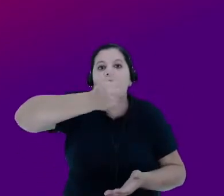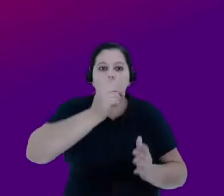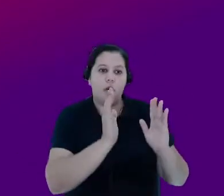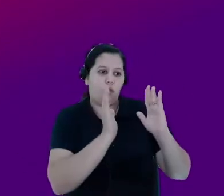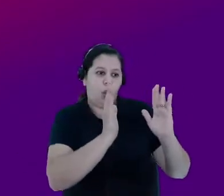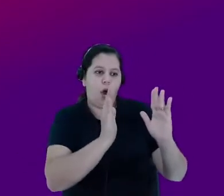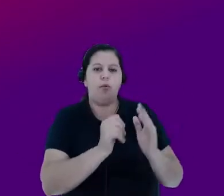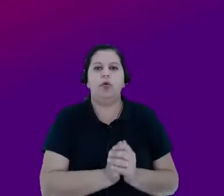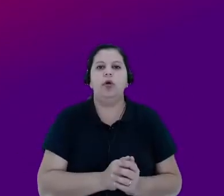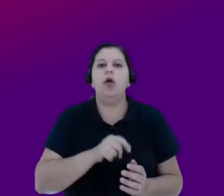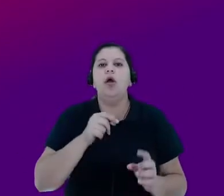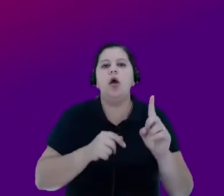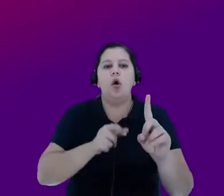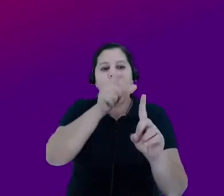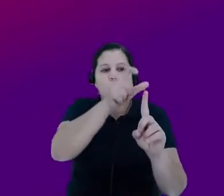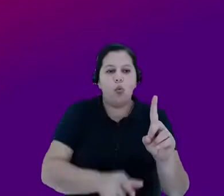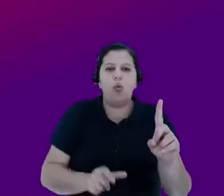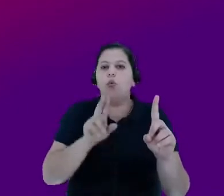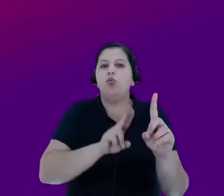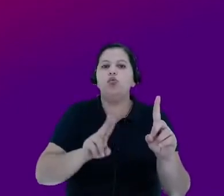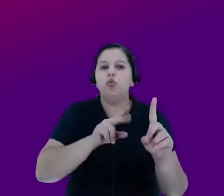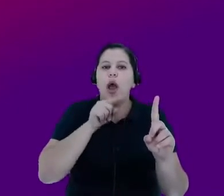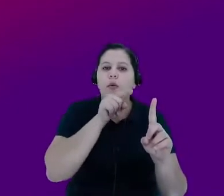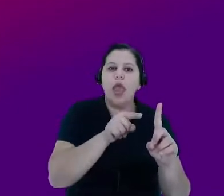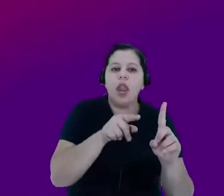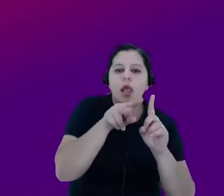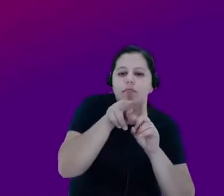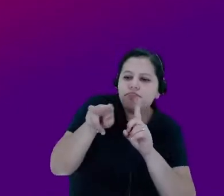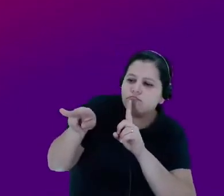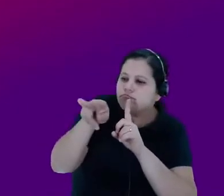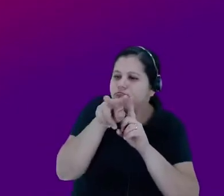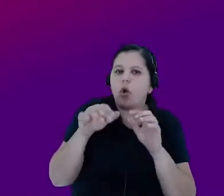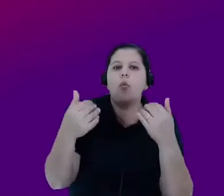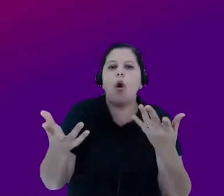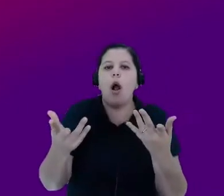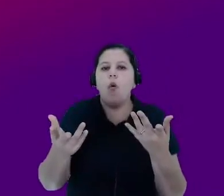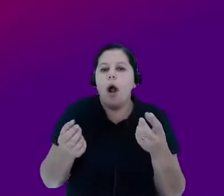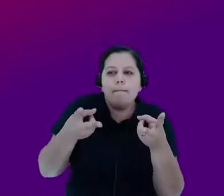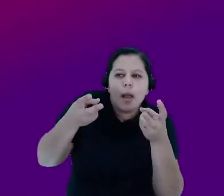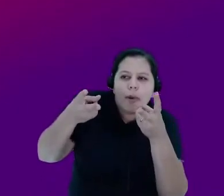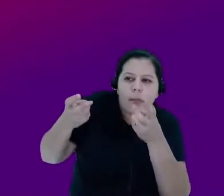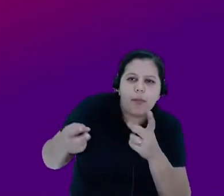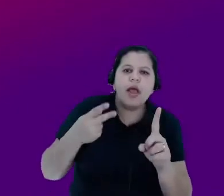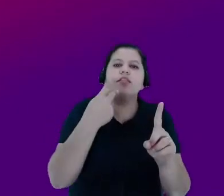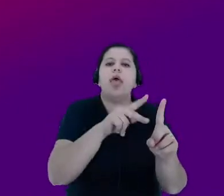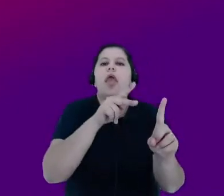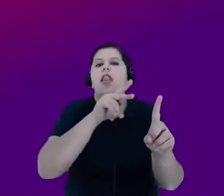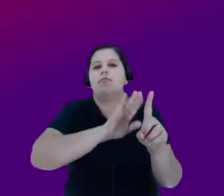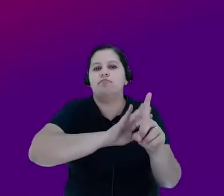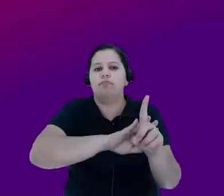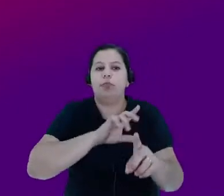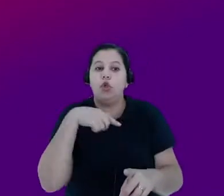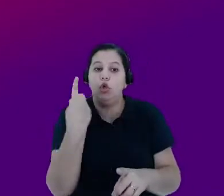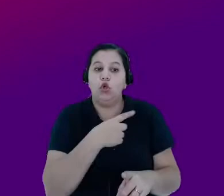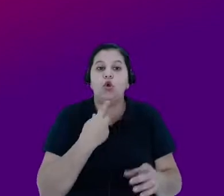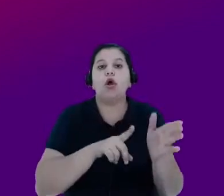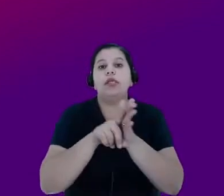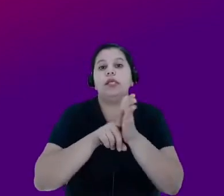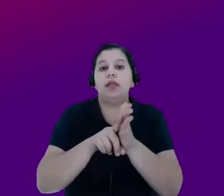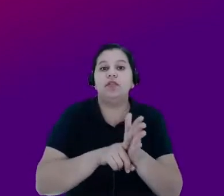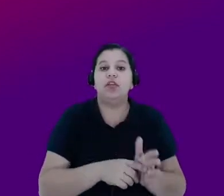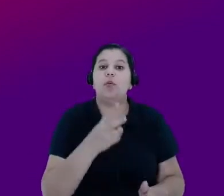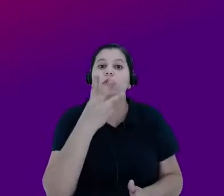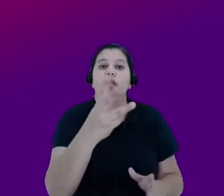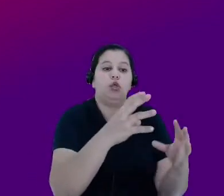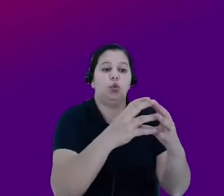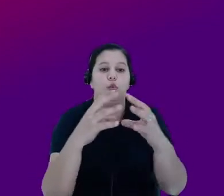usuário durante a jornada de experiência. Para isso, a gente entrevistou 3 grupos diferentes de clientes, tá?